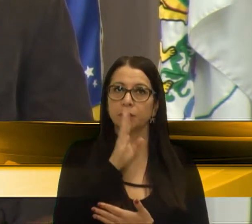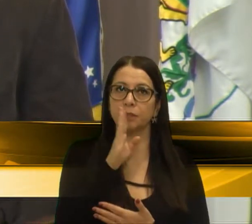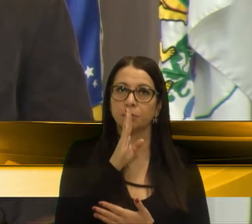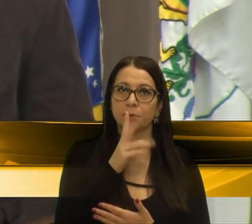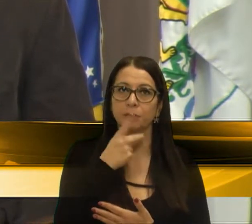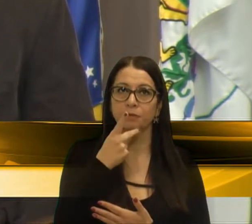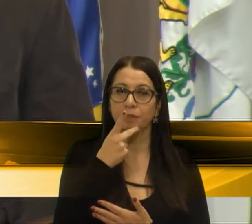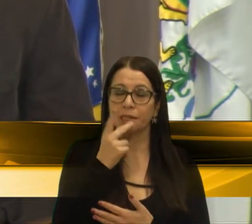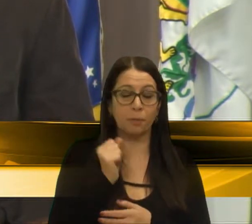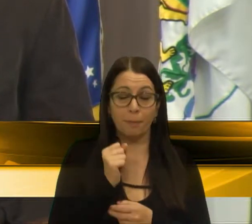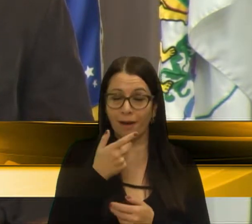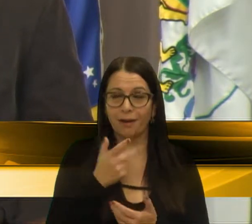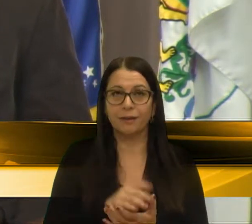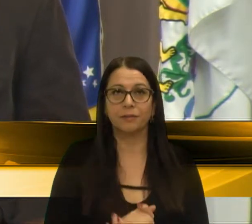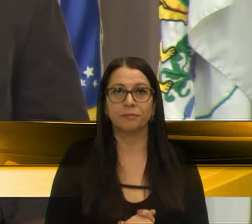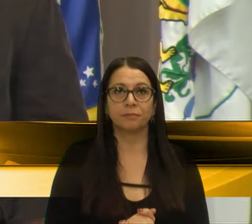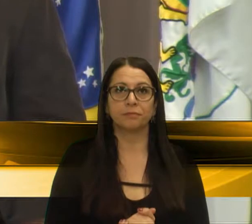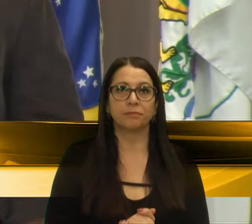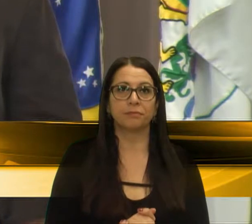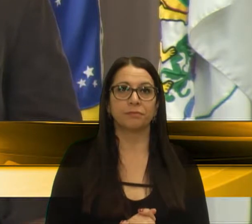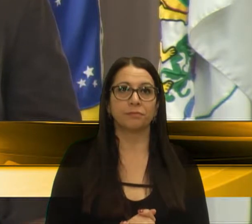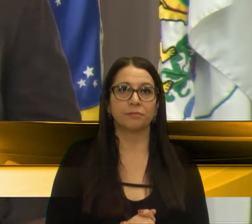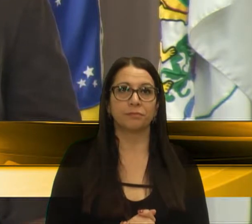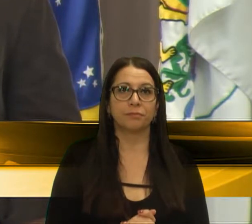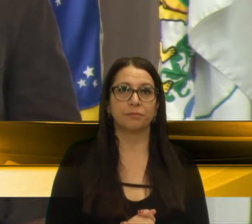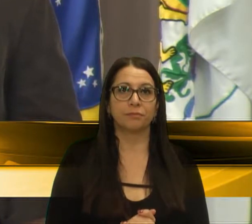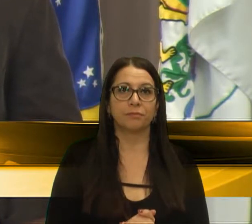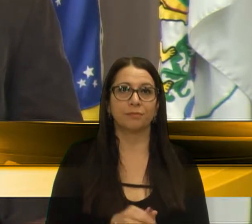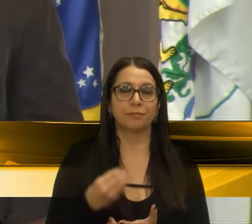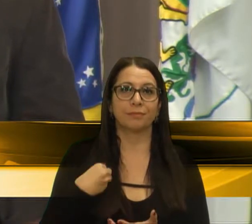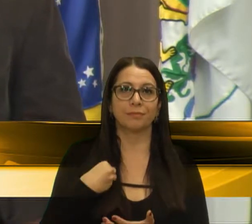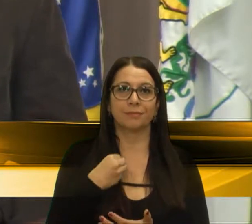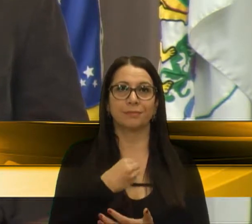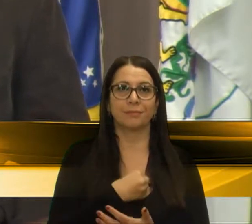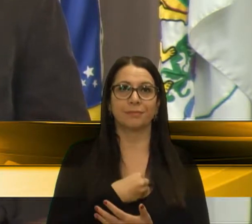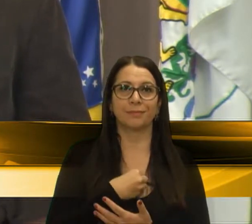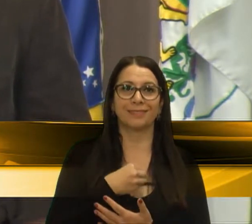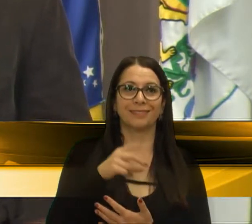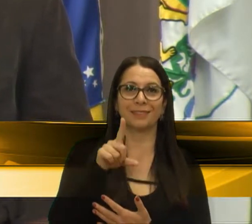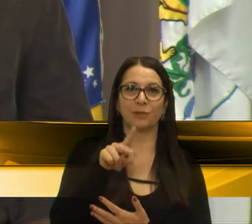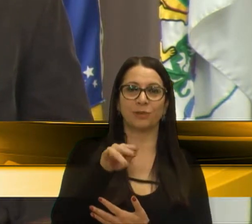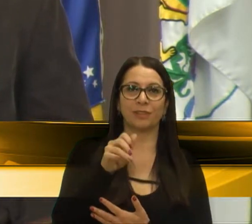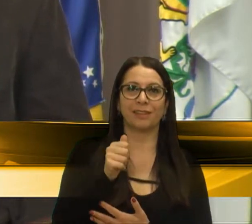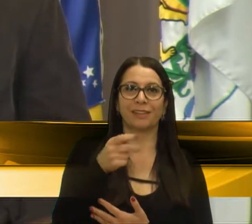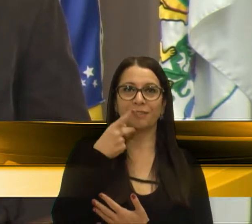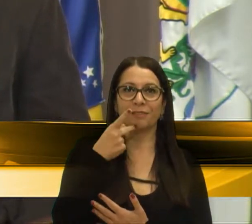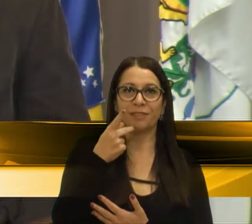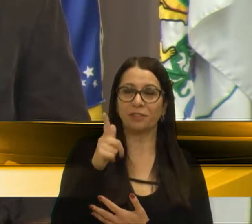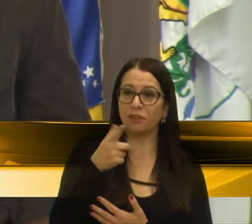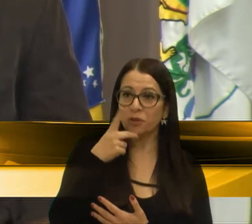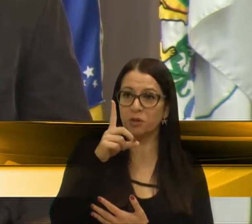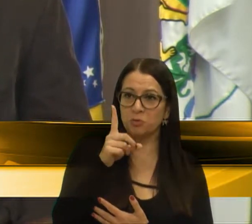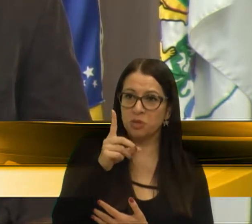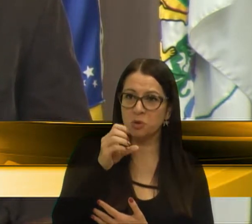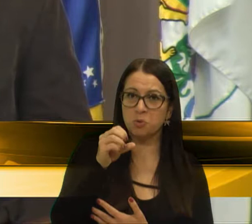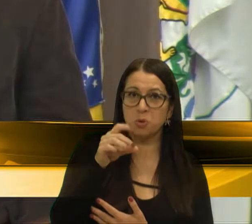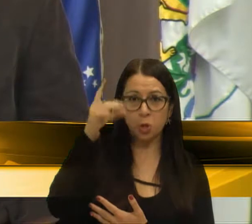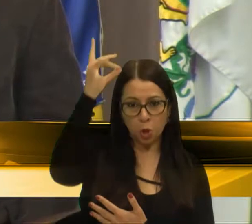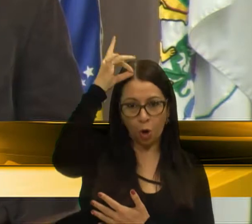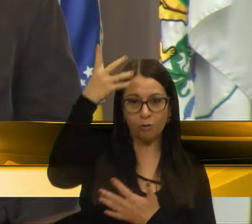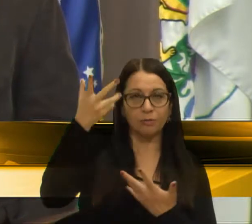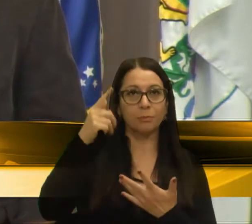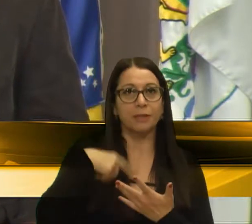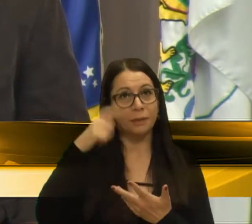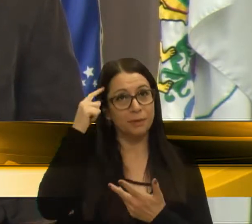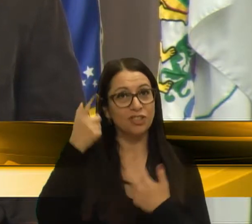falar, não para, né? A Lu disse que não tinha o dom da palavra, agora eu fiquei com vergonha na responsabilidade de falar também, né? Imagina eu,